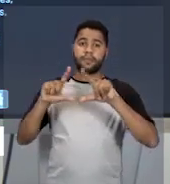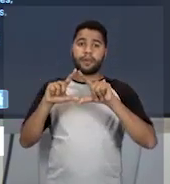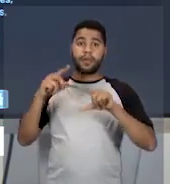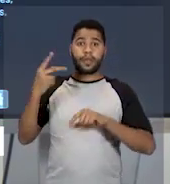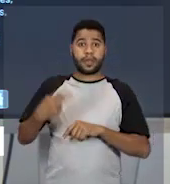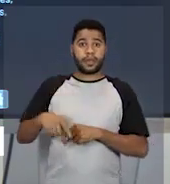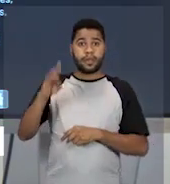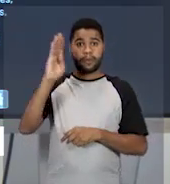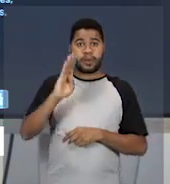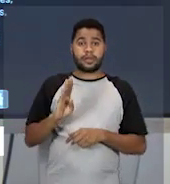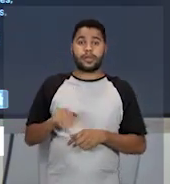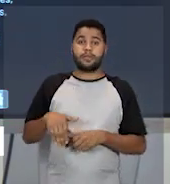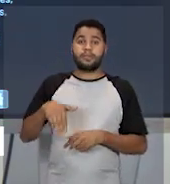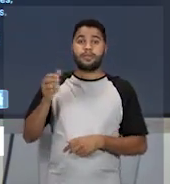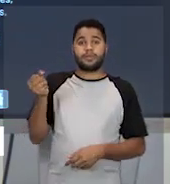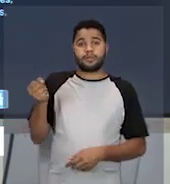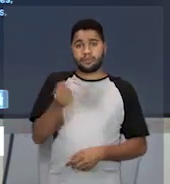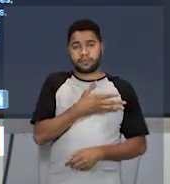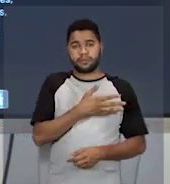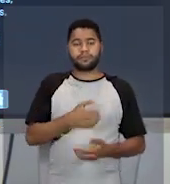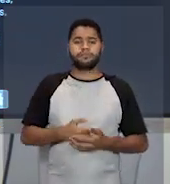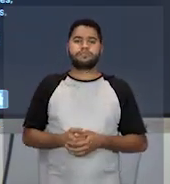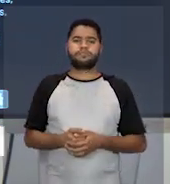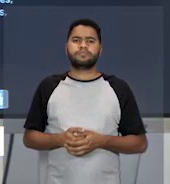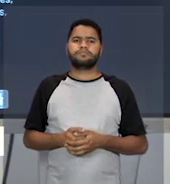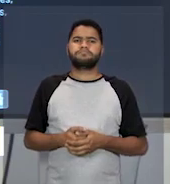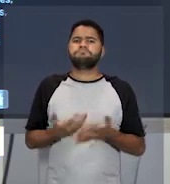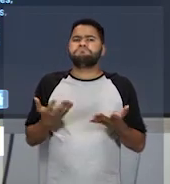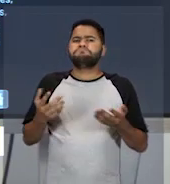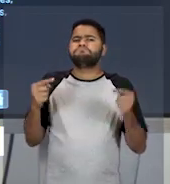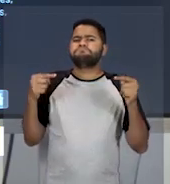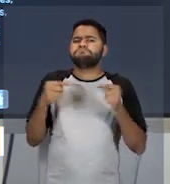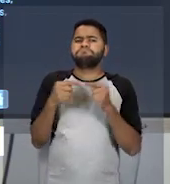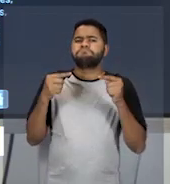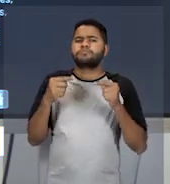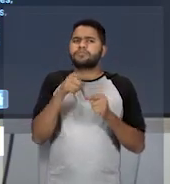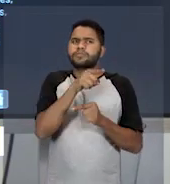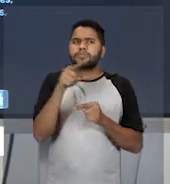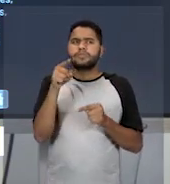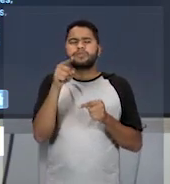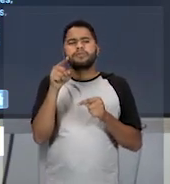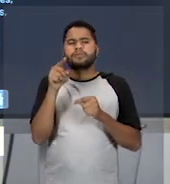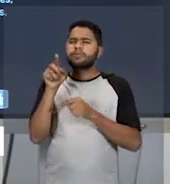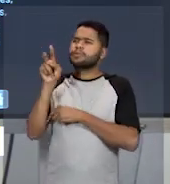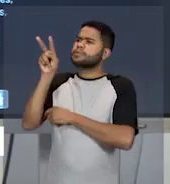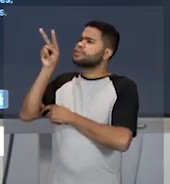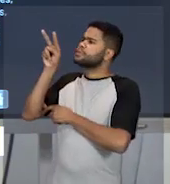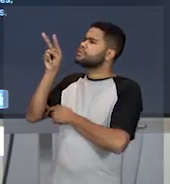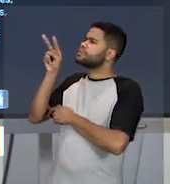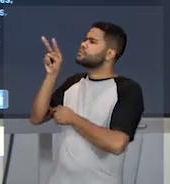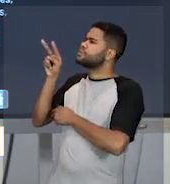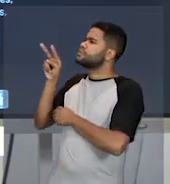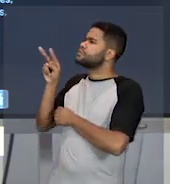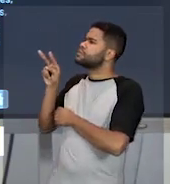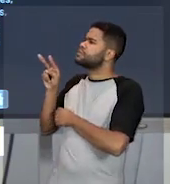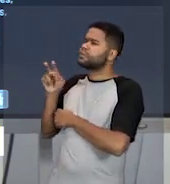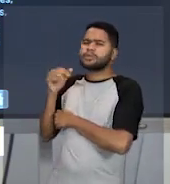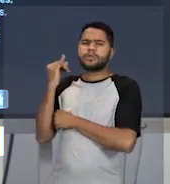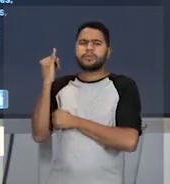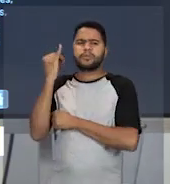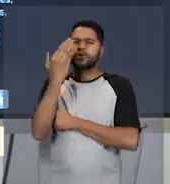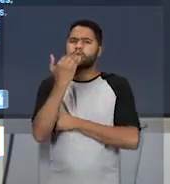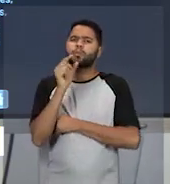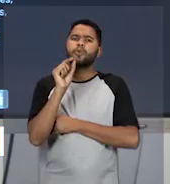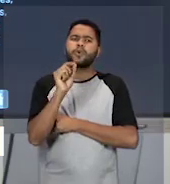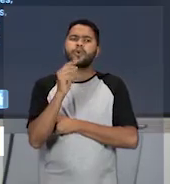brasileira mais atual, tá? Para que ela serve? Para você se orientar. você ter uma referência, o que é importante